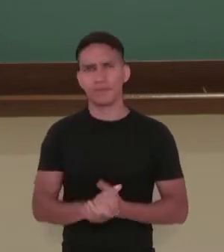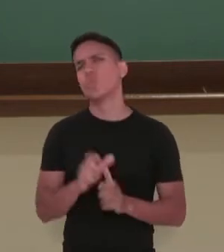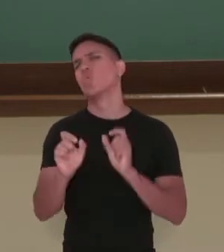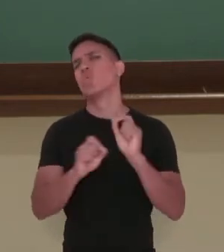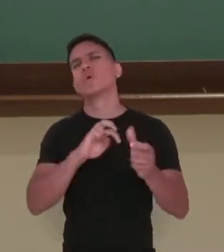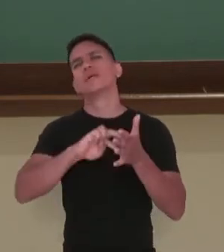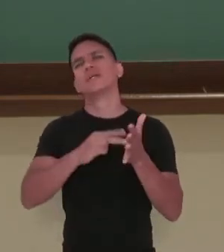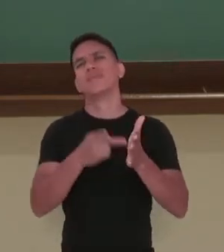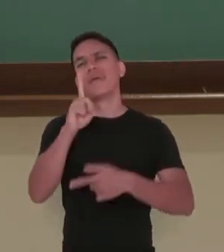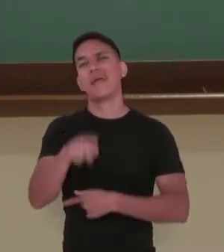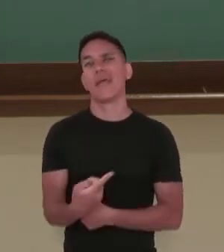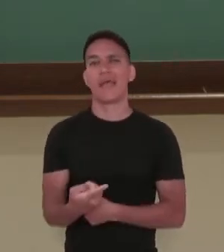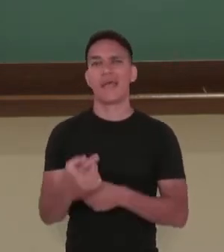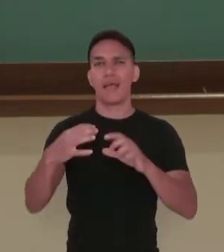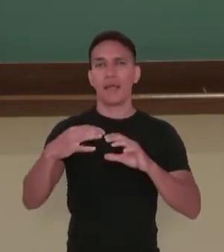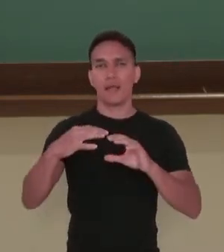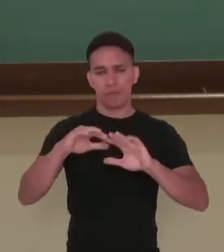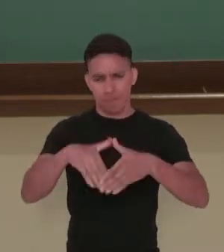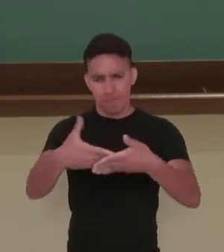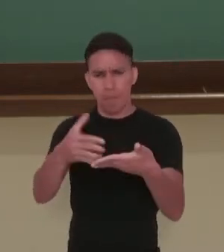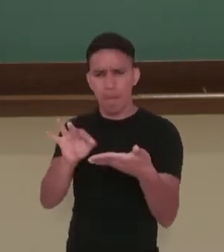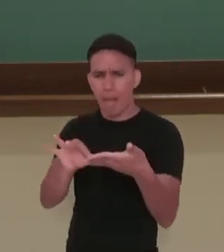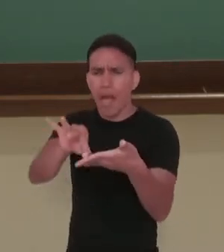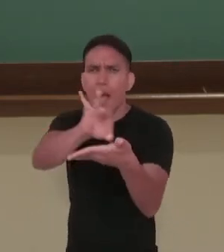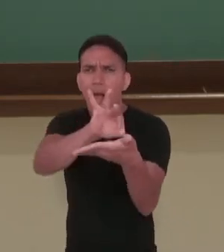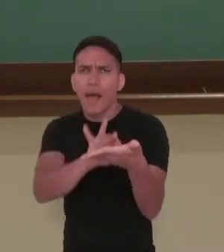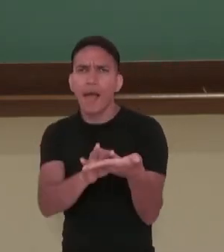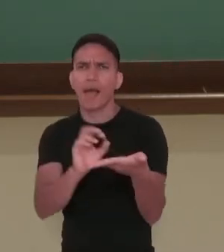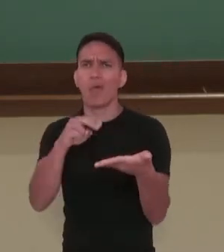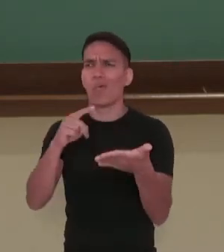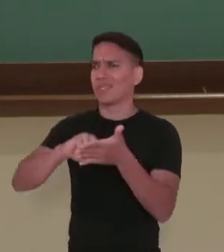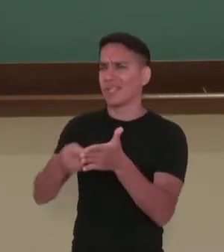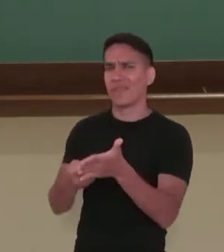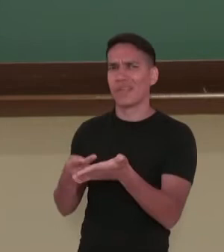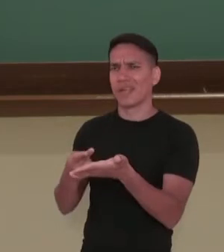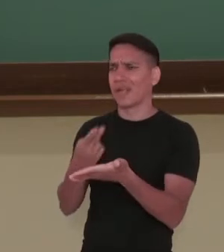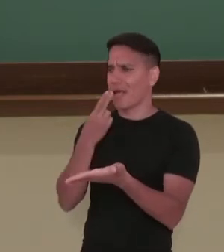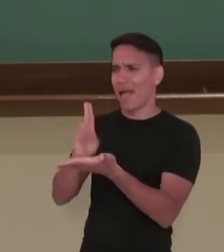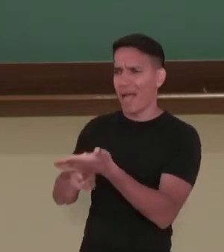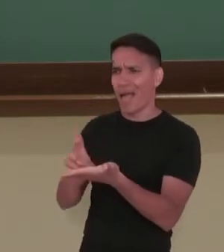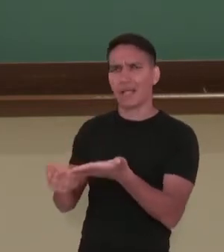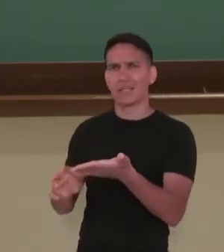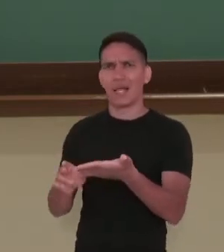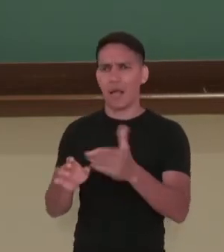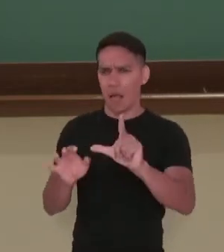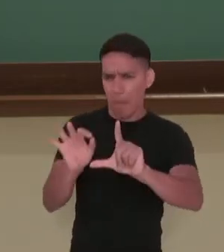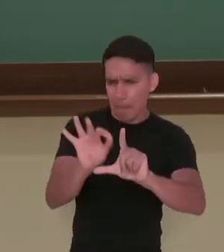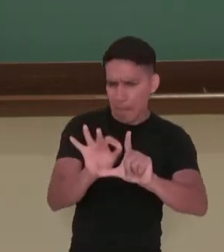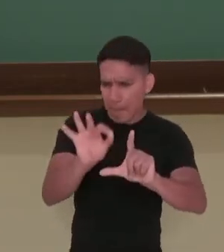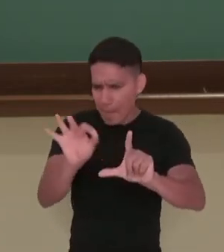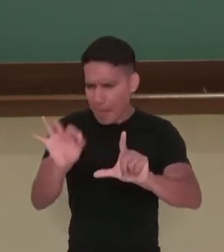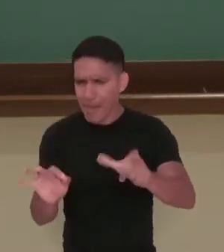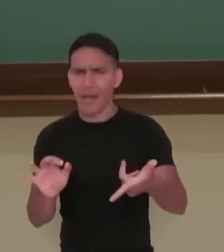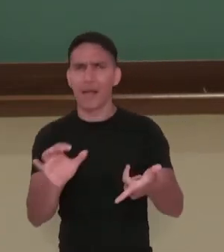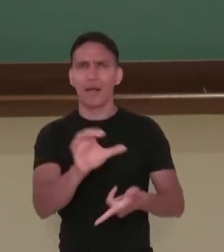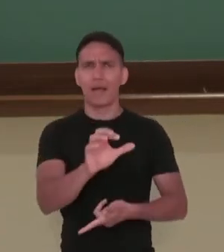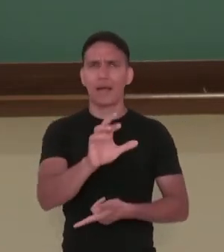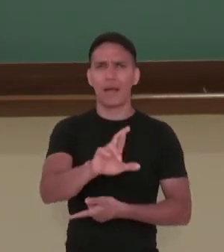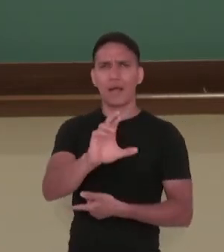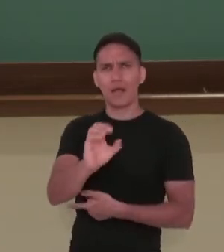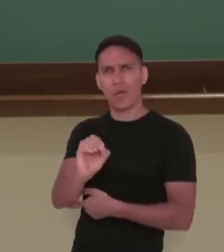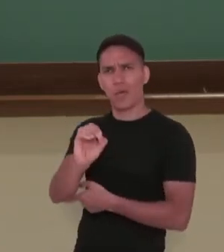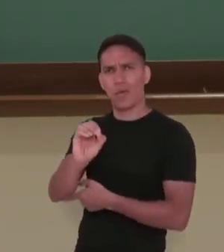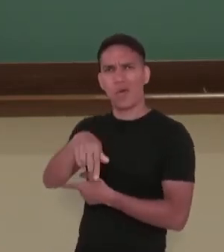um mapa, uma carta, uma planta, um croquis e os elementos que compõem